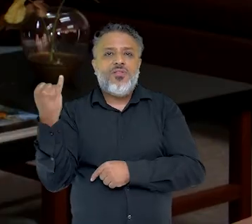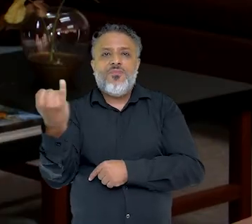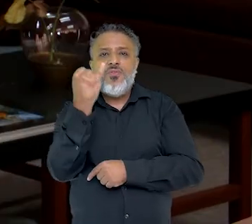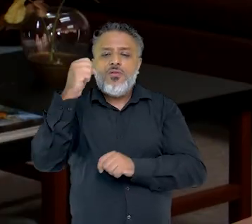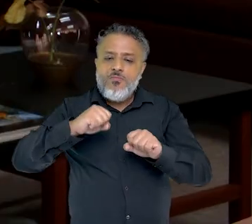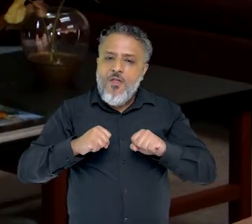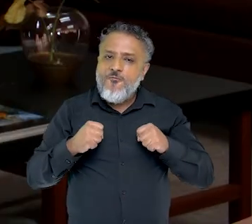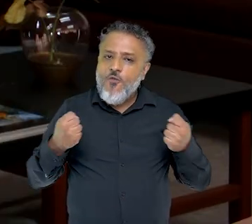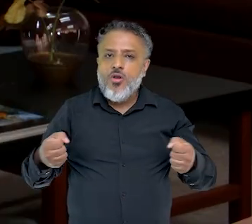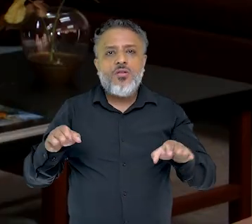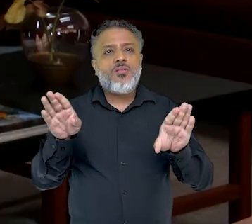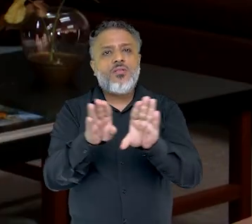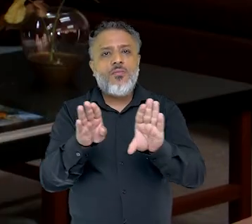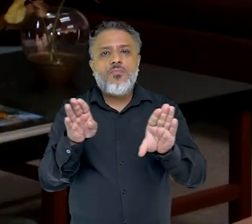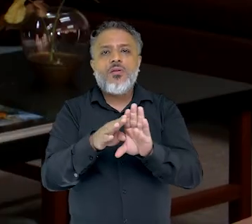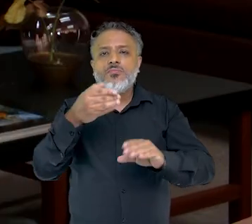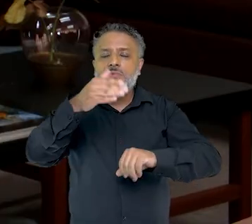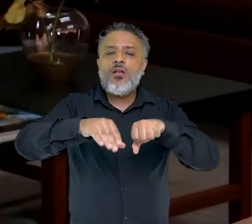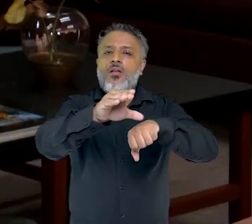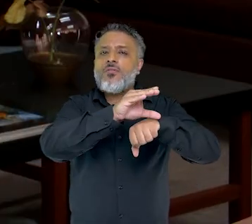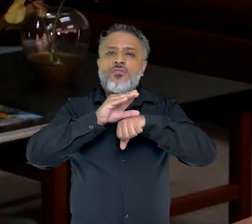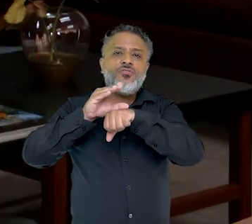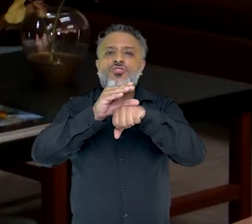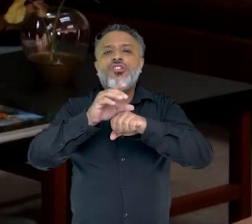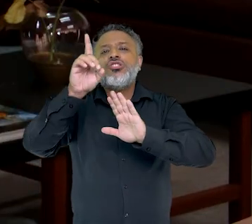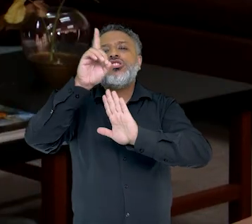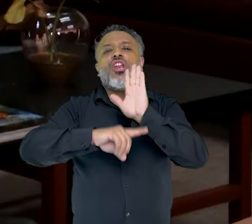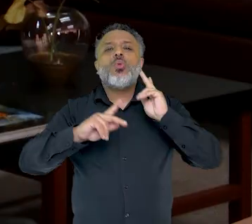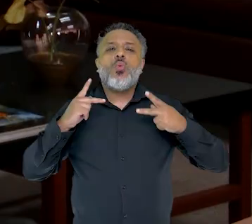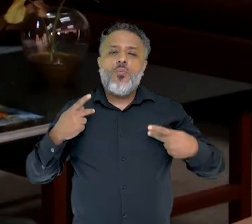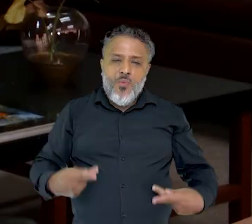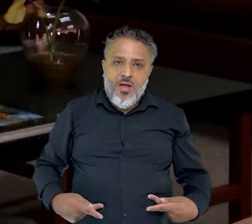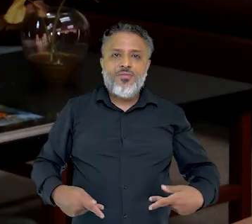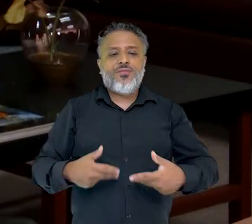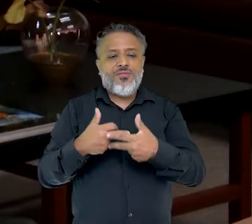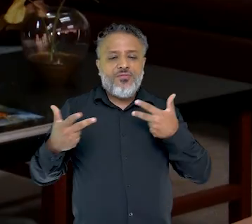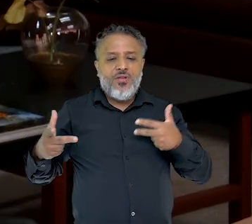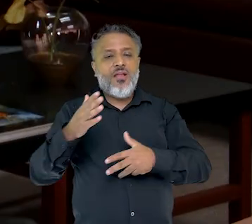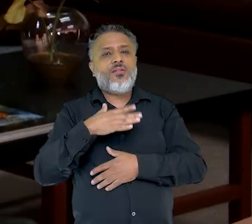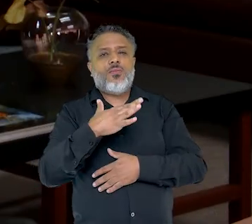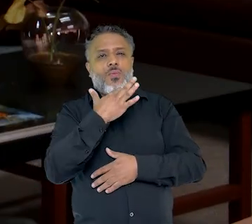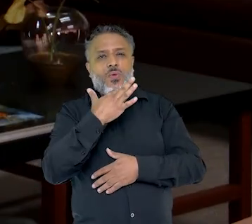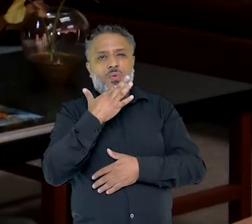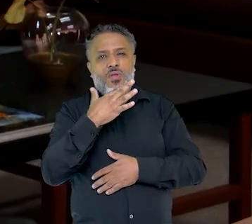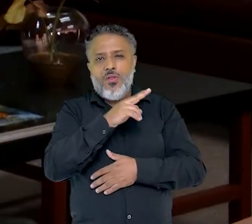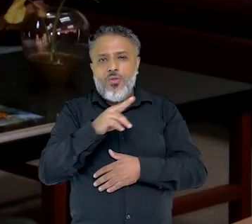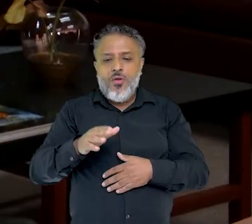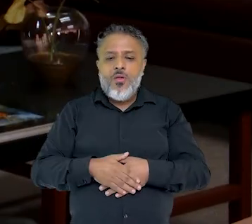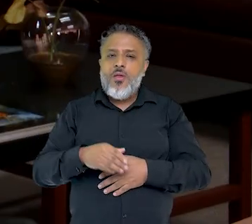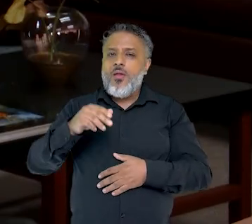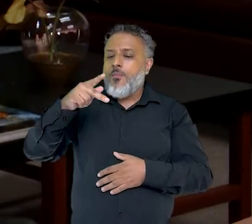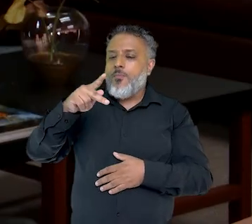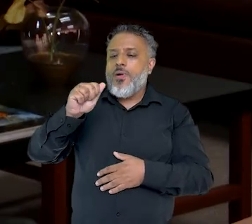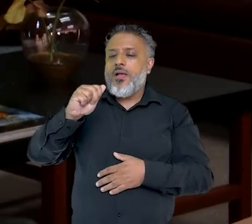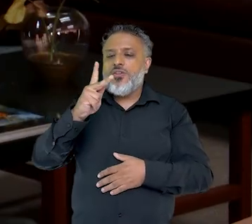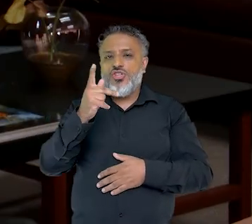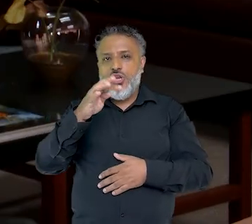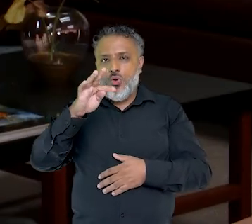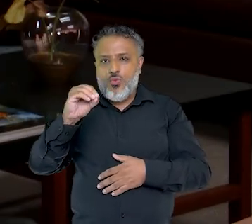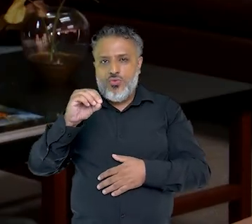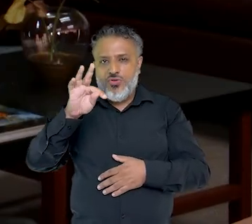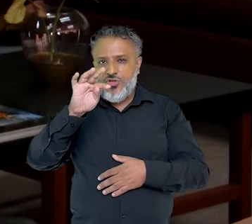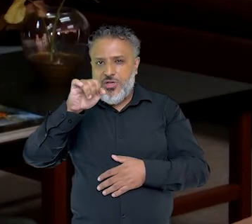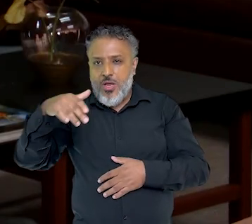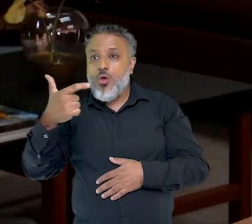reforçou, inclusive, a jurisprudência da Corte Interamericana de Direitos Humanos, num caso bastante conhecido chamado Pacheco Tineo e outros, que é a